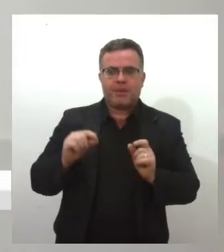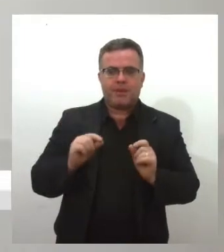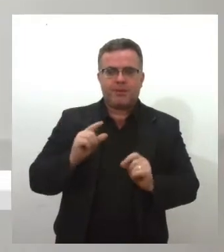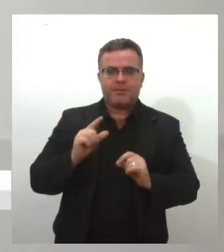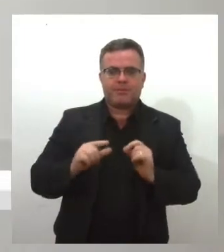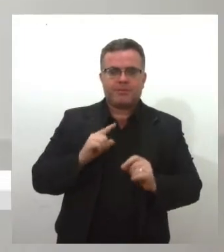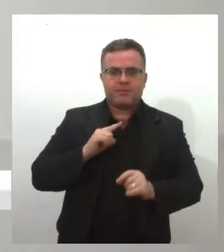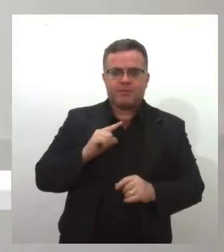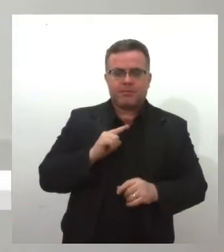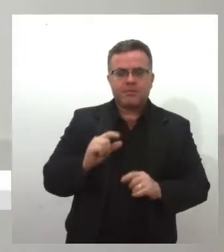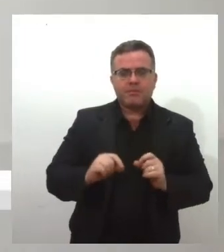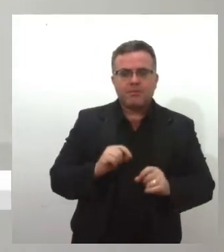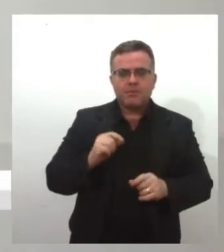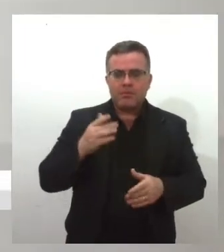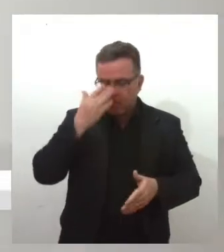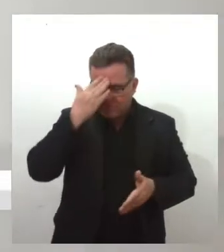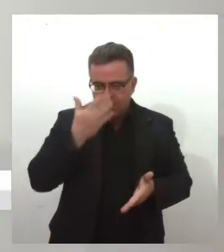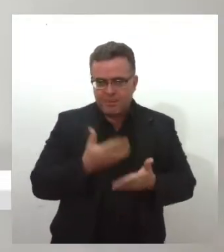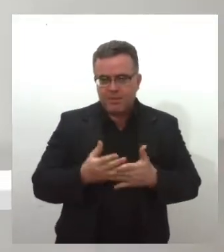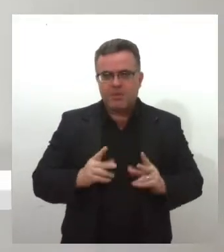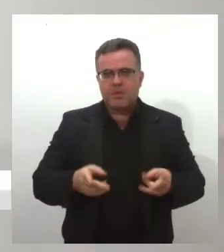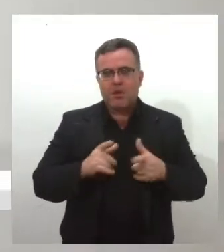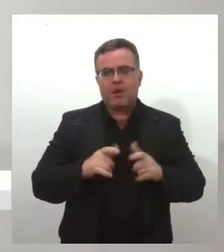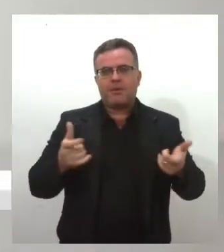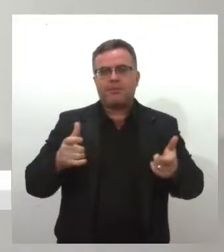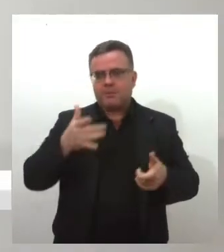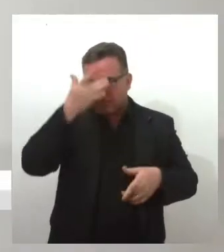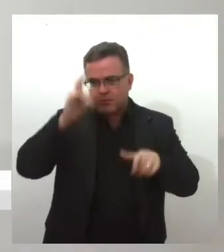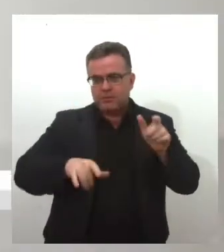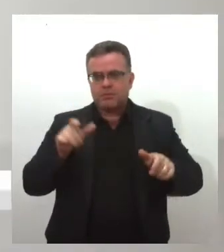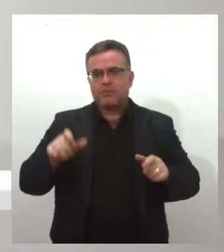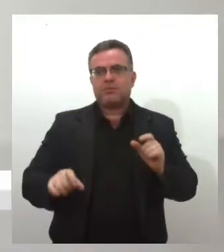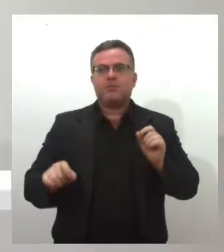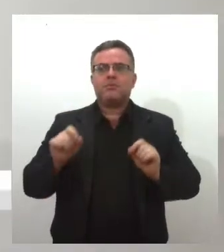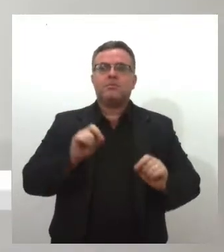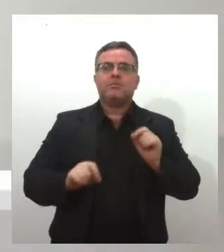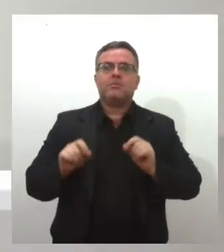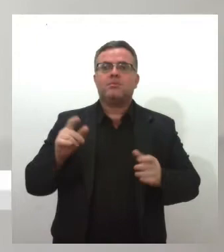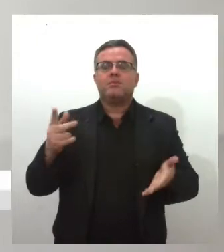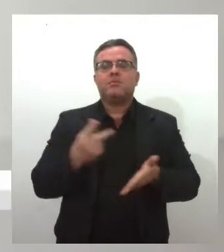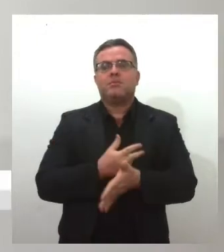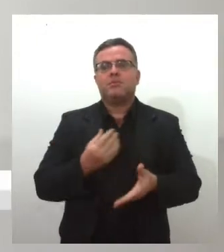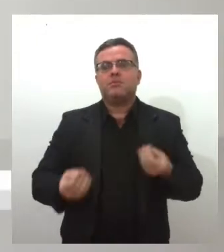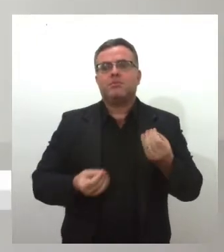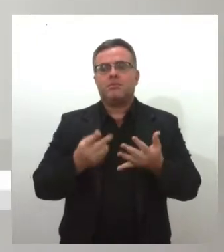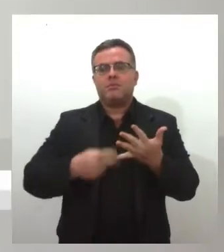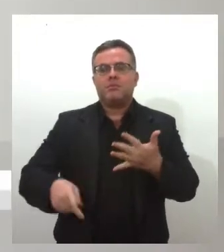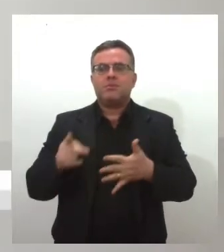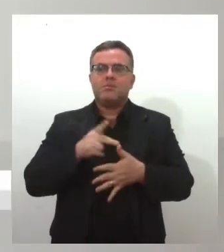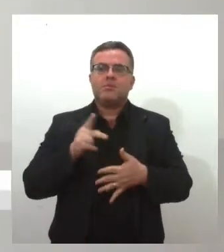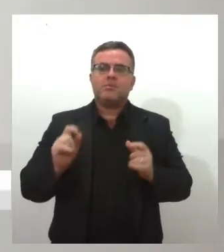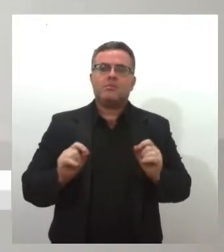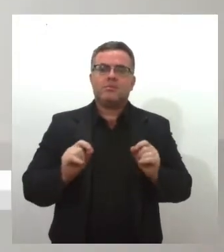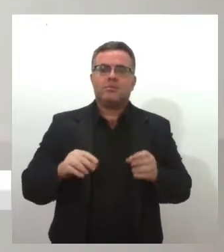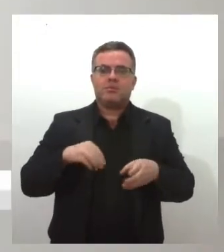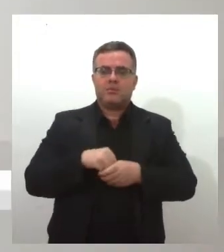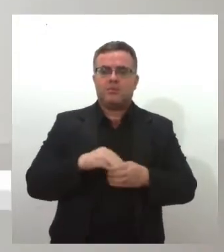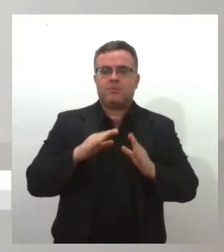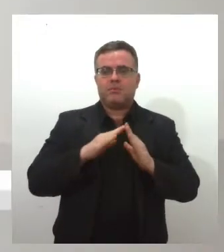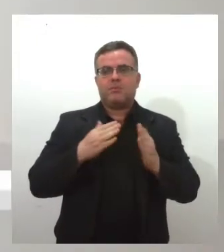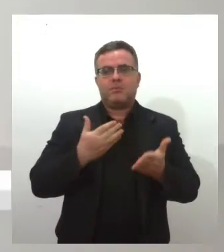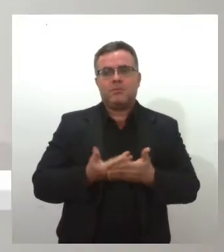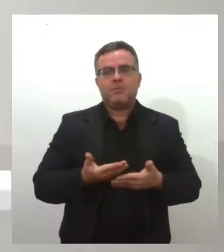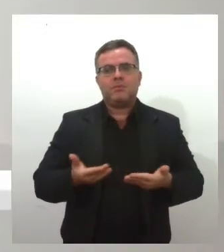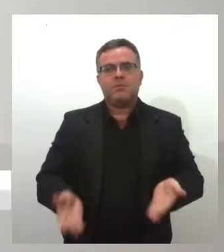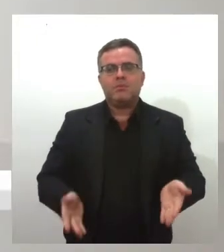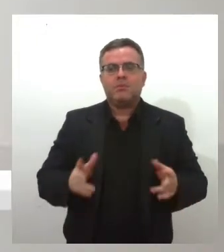porque acredita-se, a maioria das pessoas acreditam que a socialização ela é realizada prioritariamente dentro de uma escola.